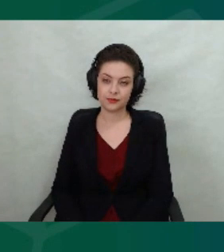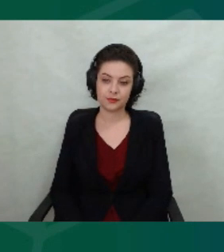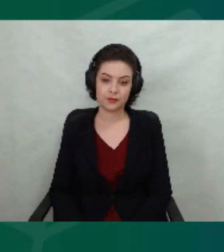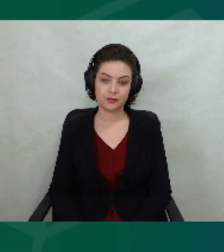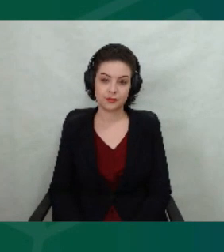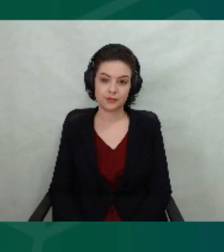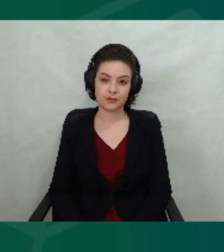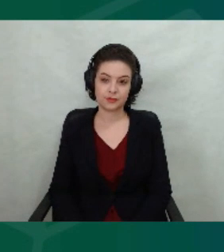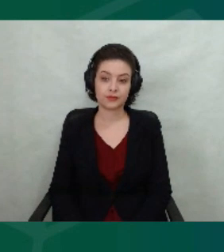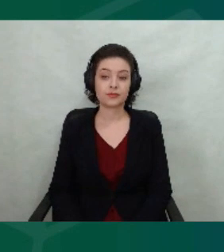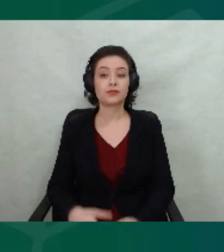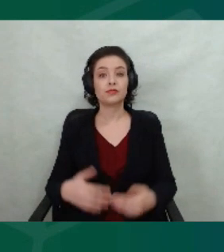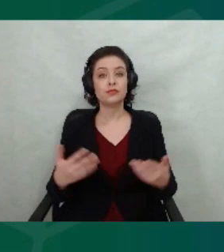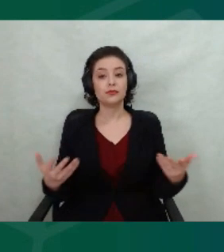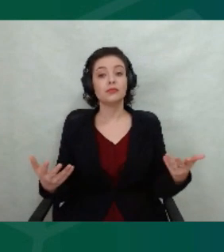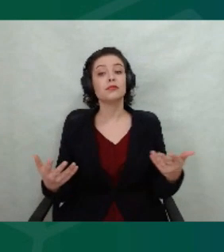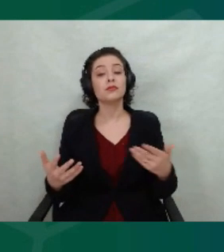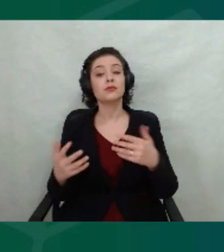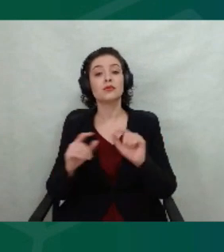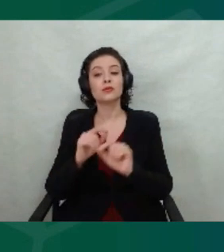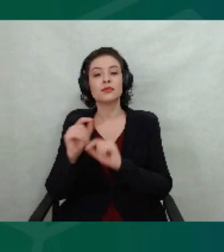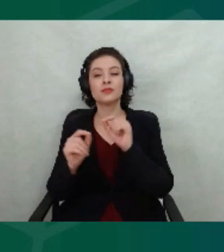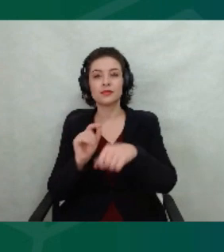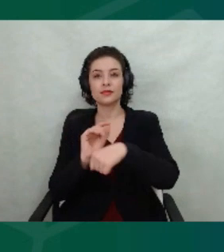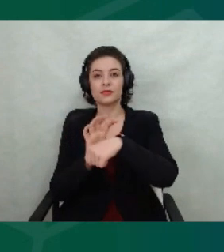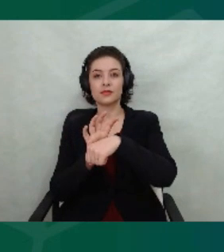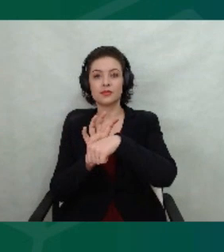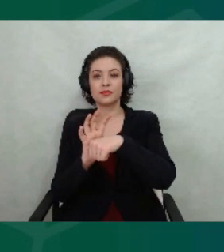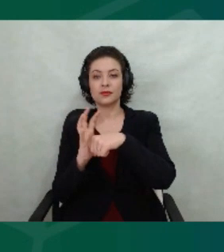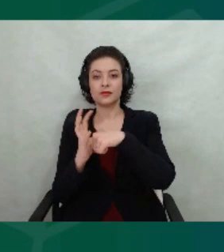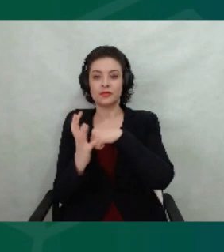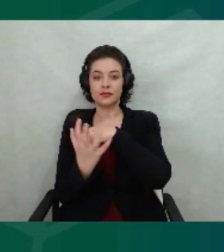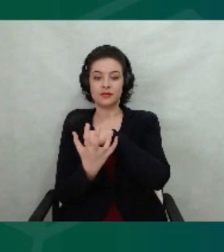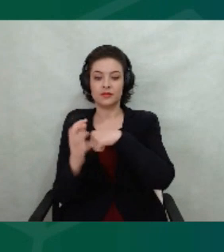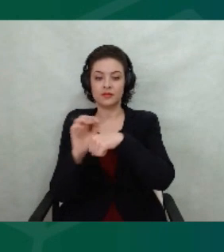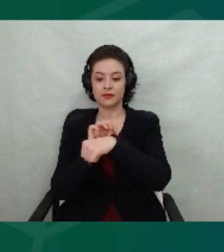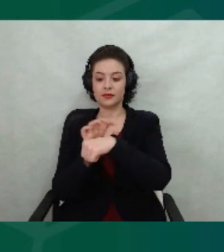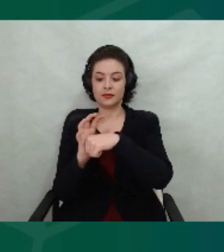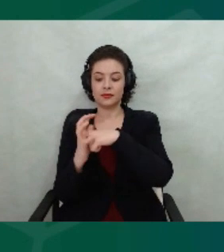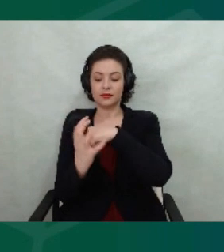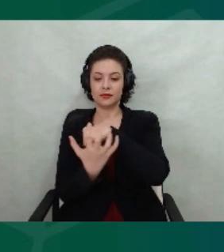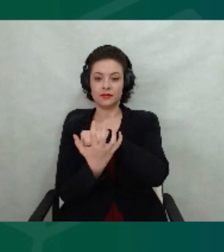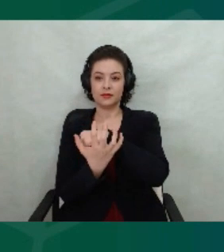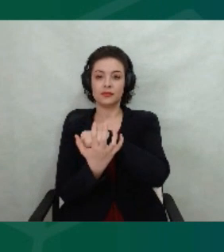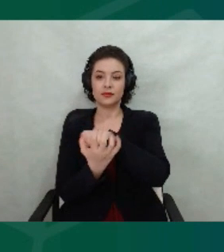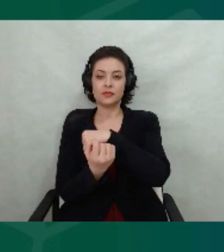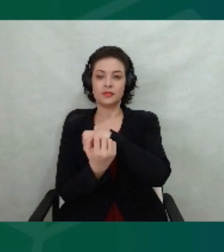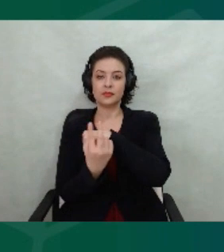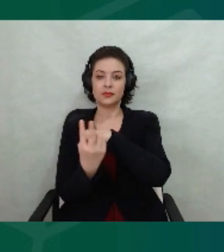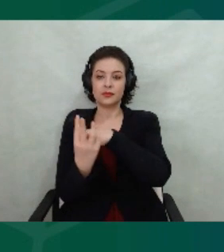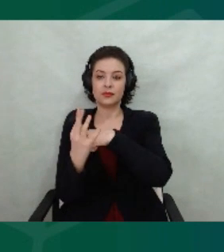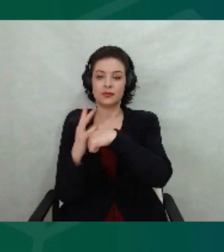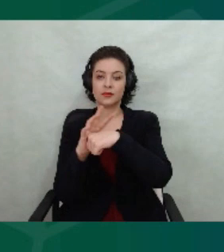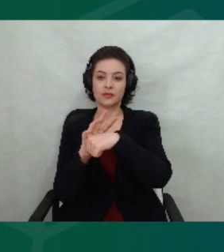Então, nós temos aqui um coronavírus com a sua espícula, né? E com a